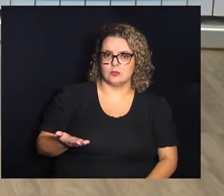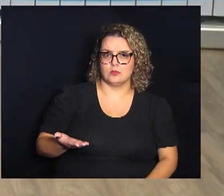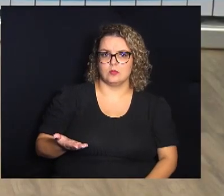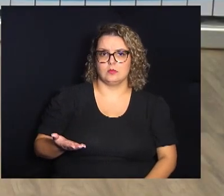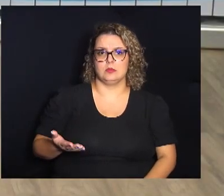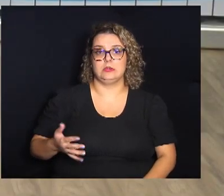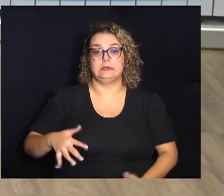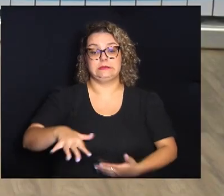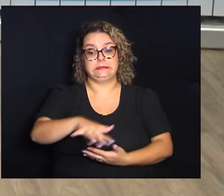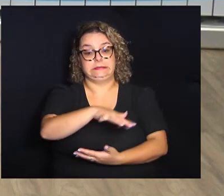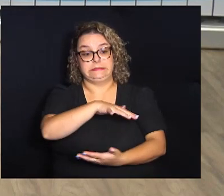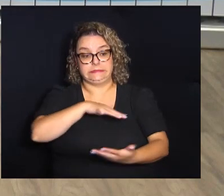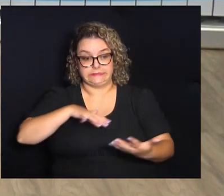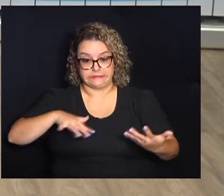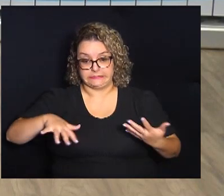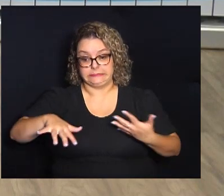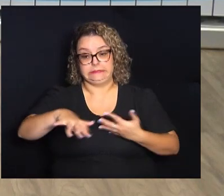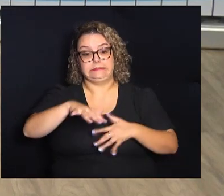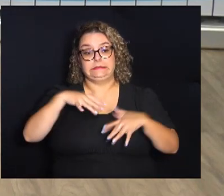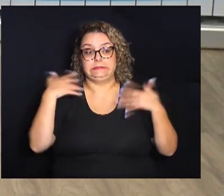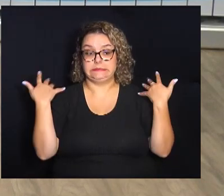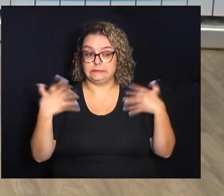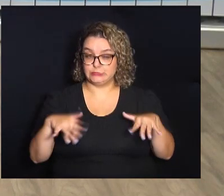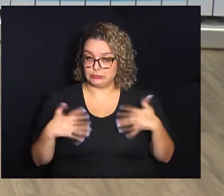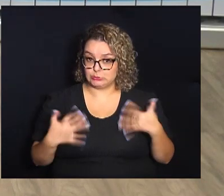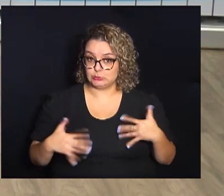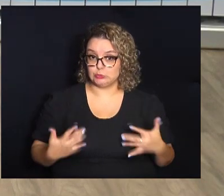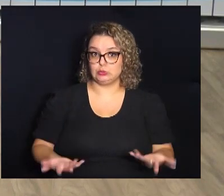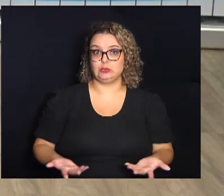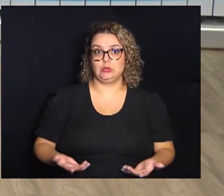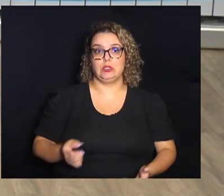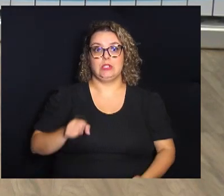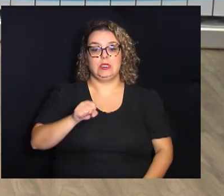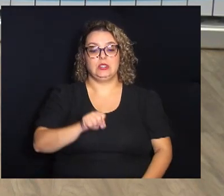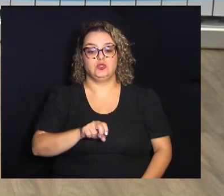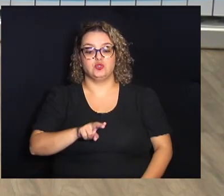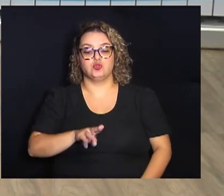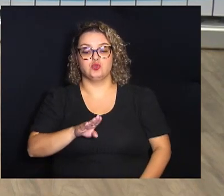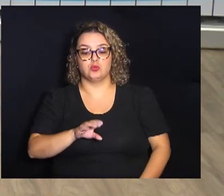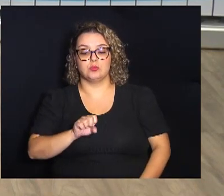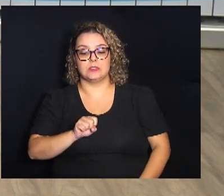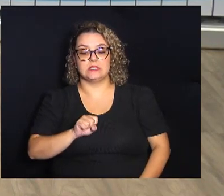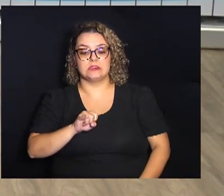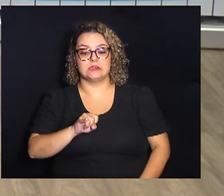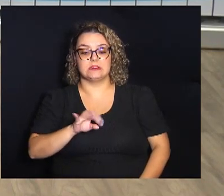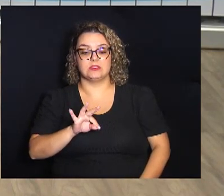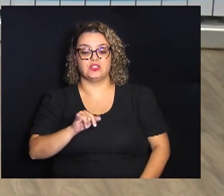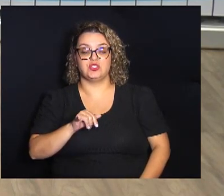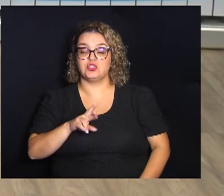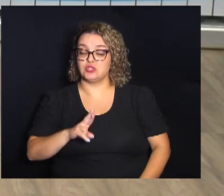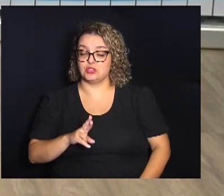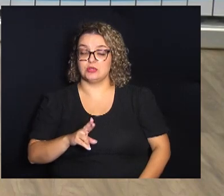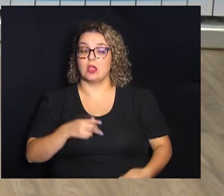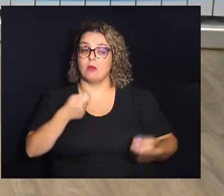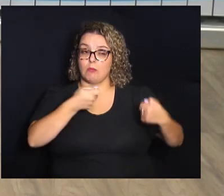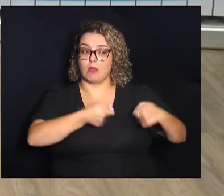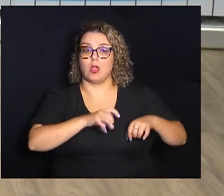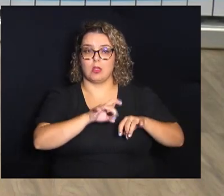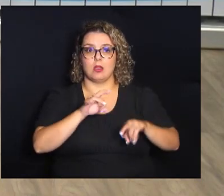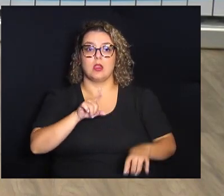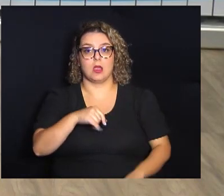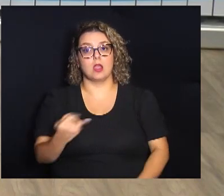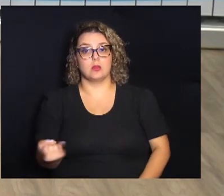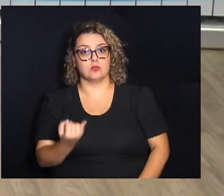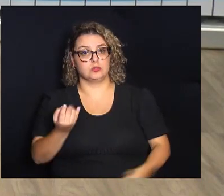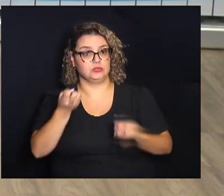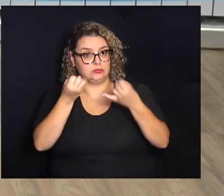zona cinzenta e também subsistir através das apostas online, eu acho que é importante até você esclarecer